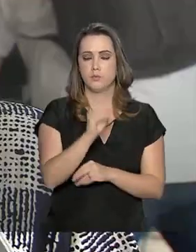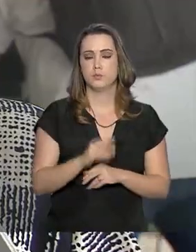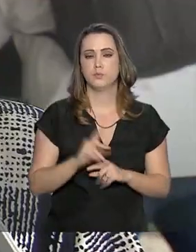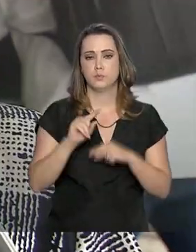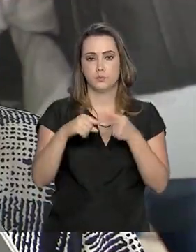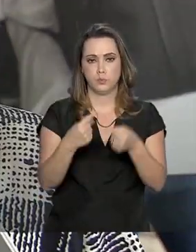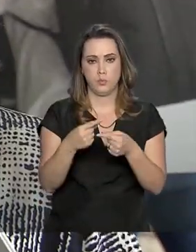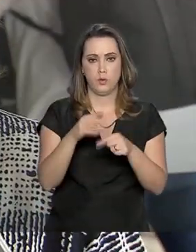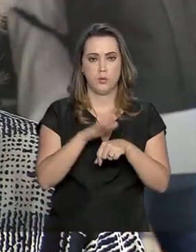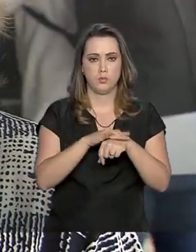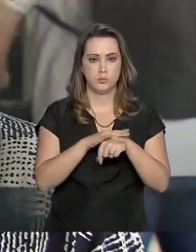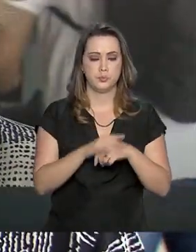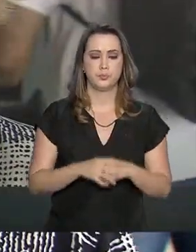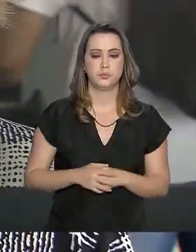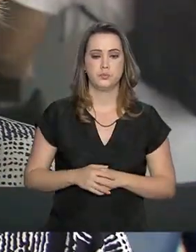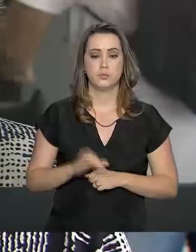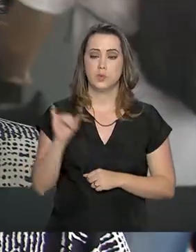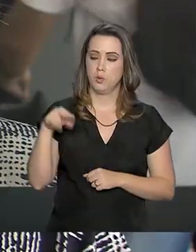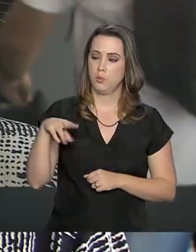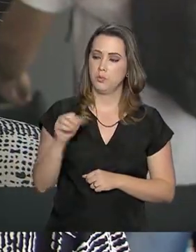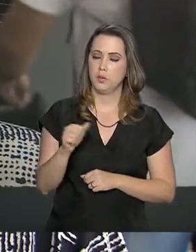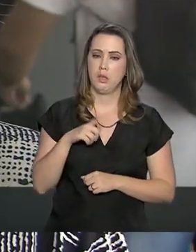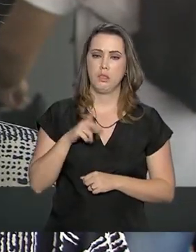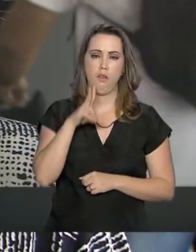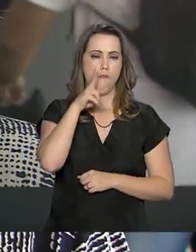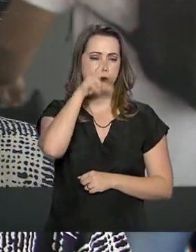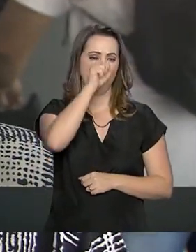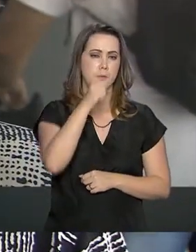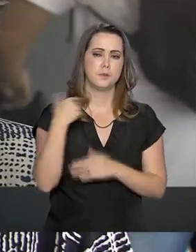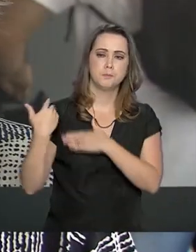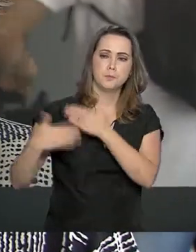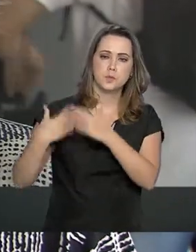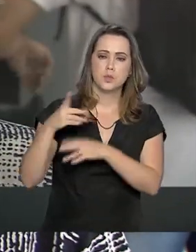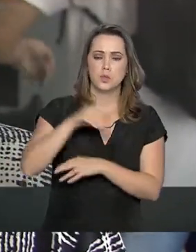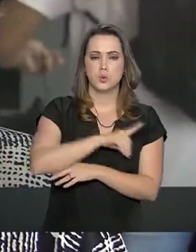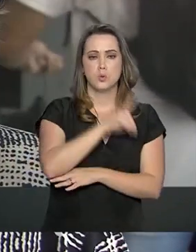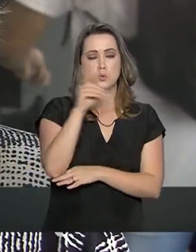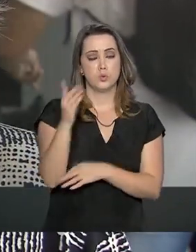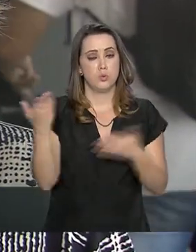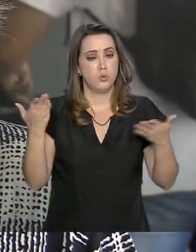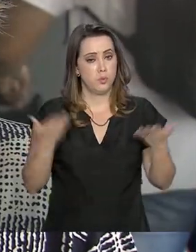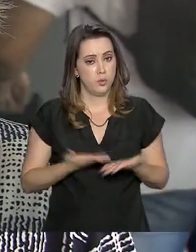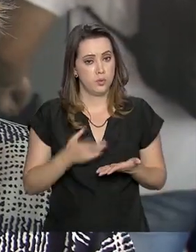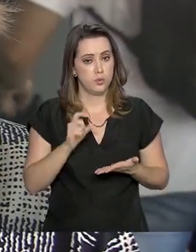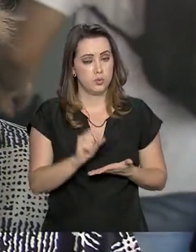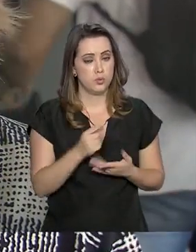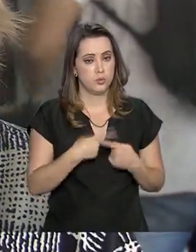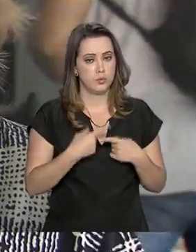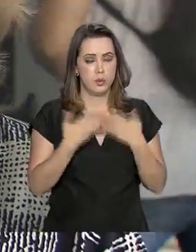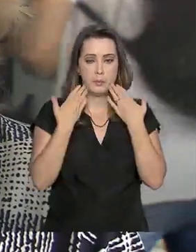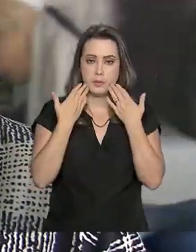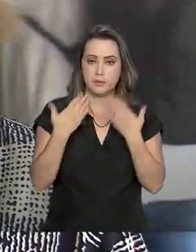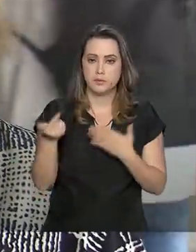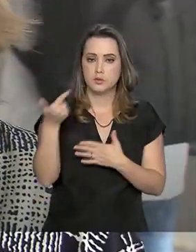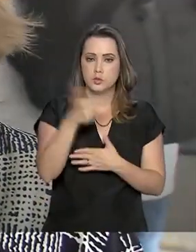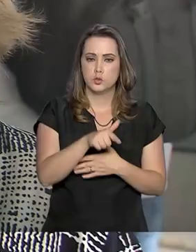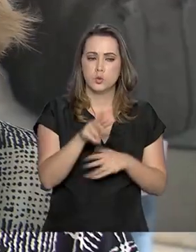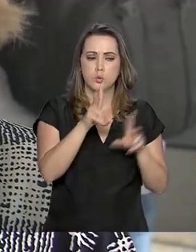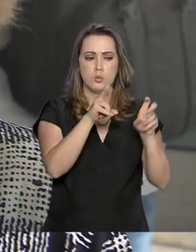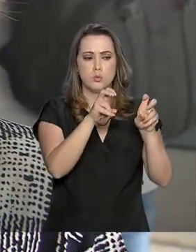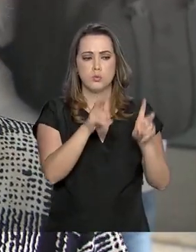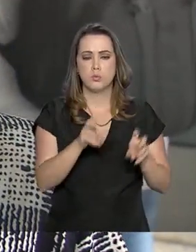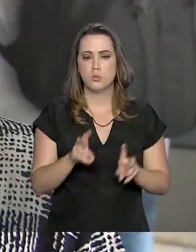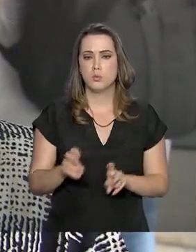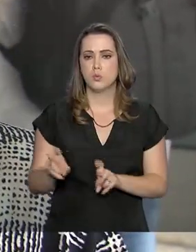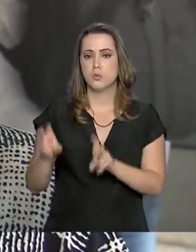paliativo. O INCA carrega uma força muito grande num dia como o de hoje para botar outros temas